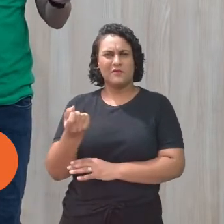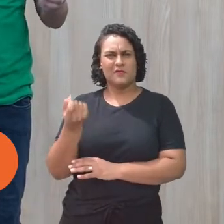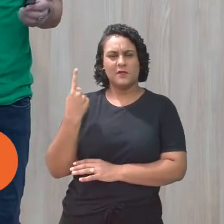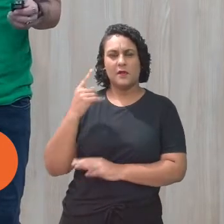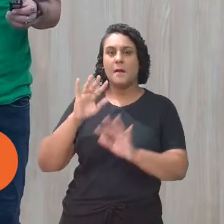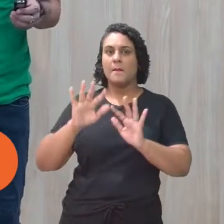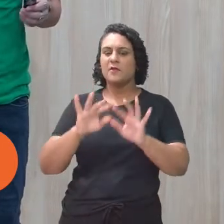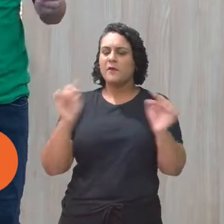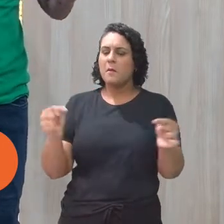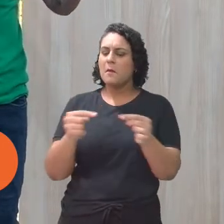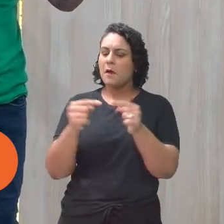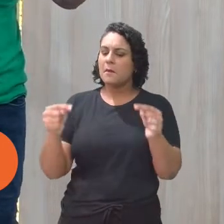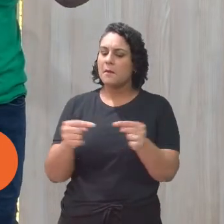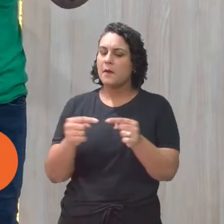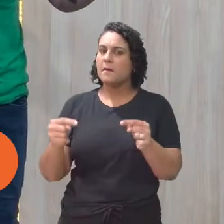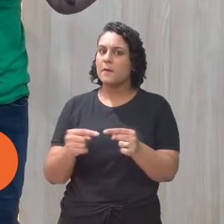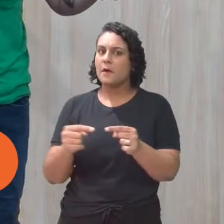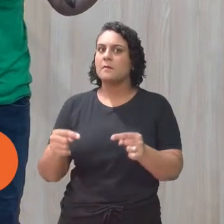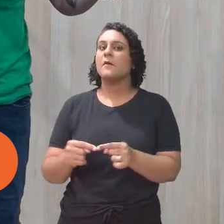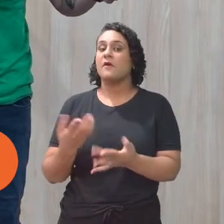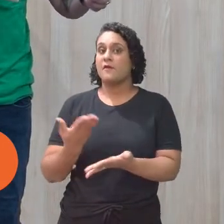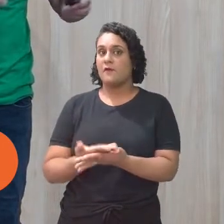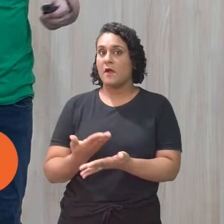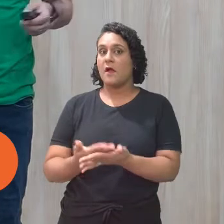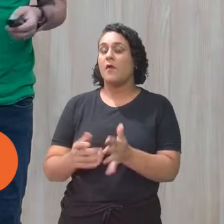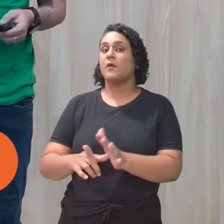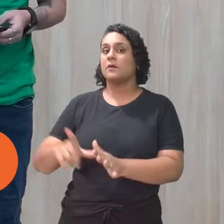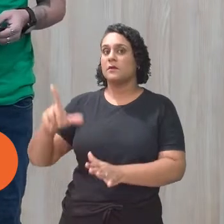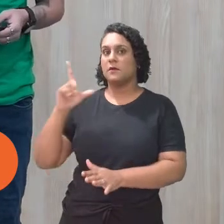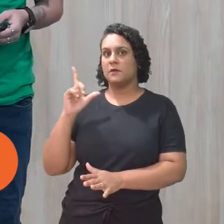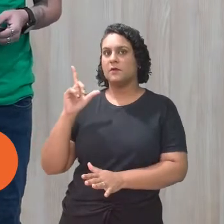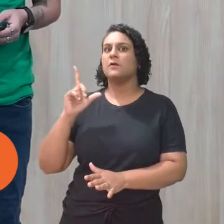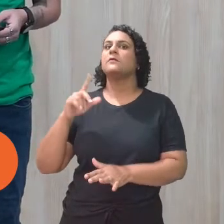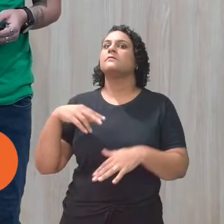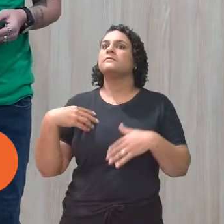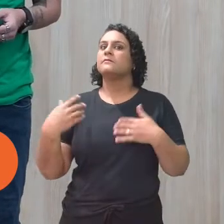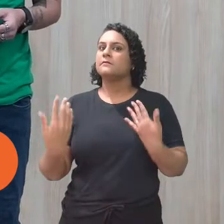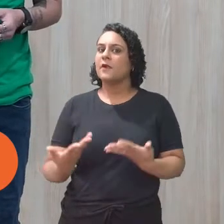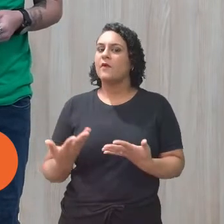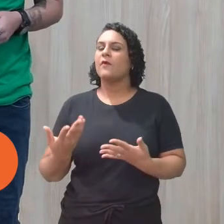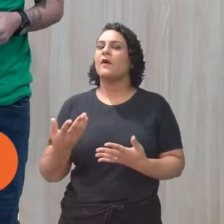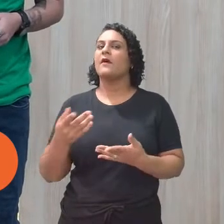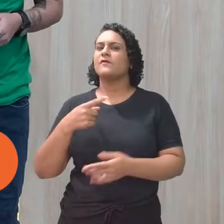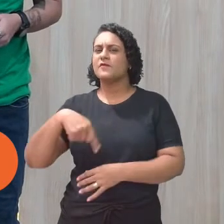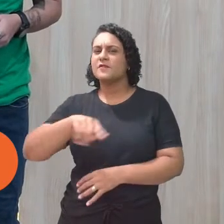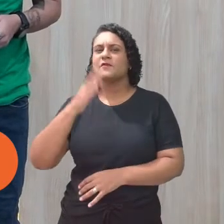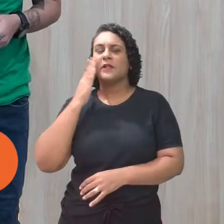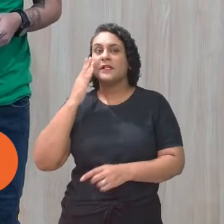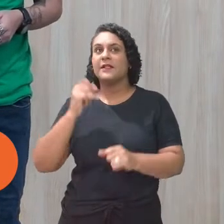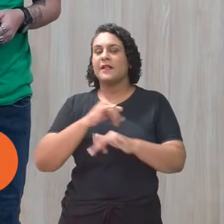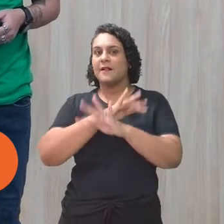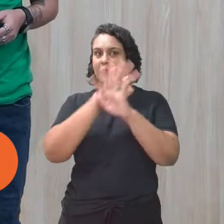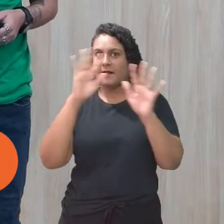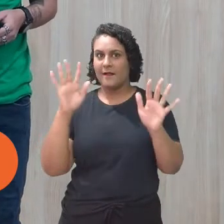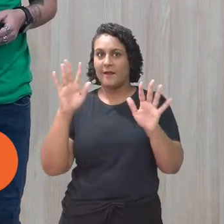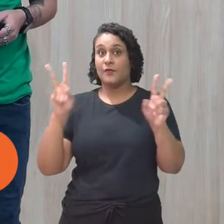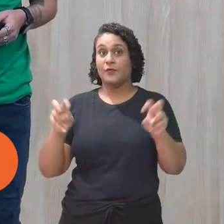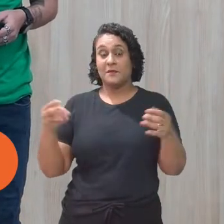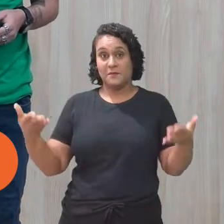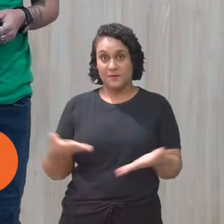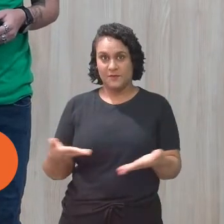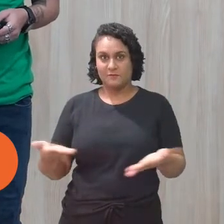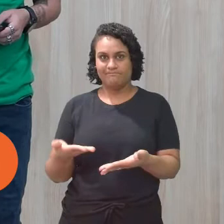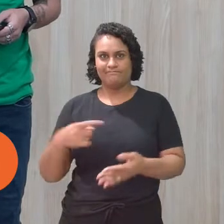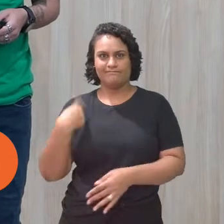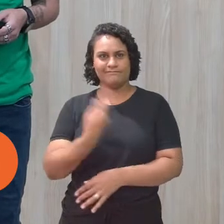peças de um quebra-cabeça que foram as aulas anteriores e a gente vai dar sentido a esse tema, tá certo? E a gente vai